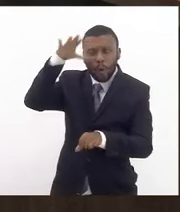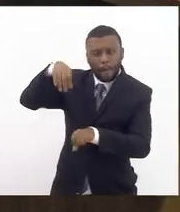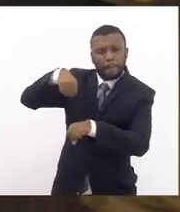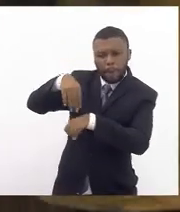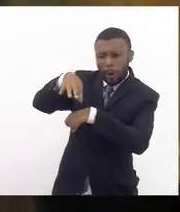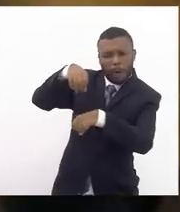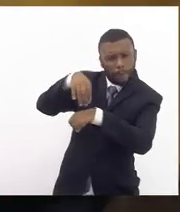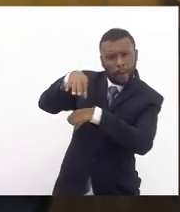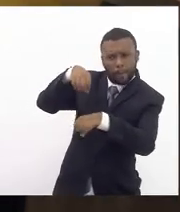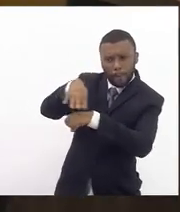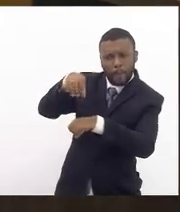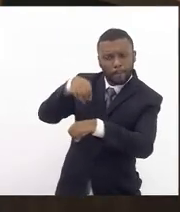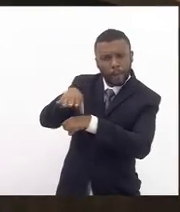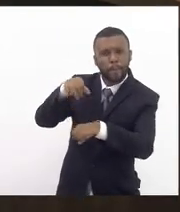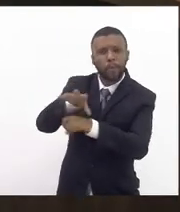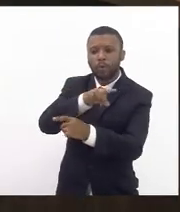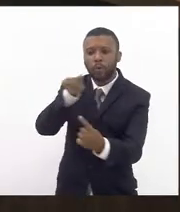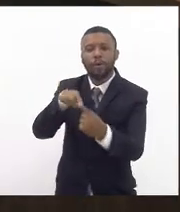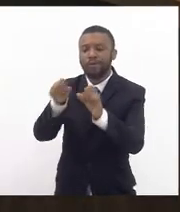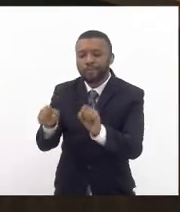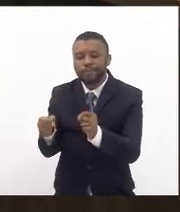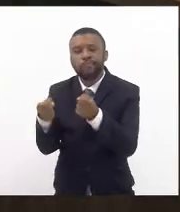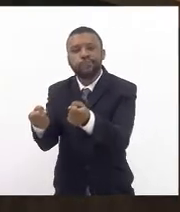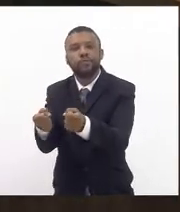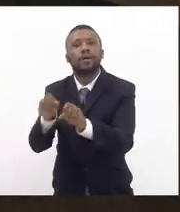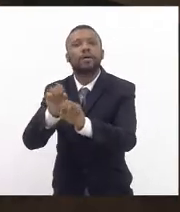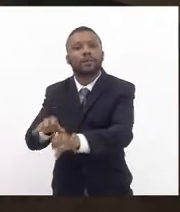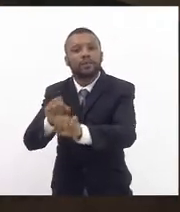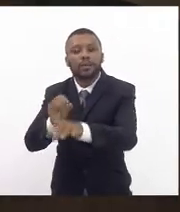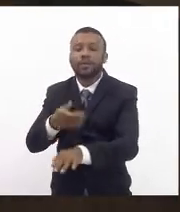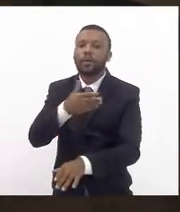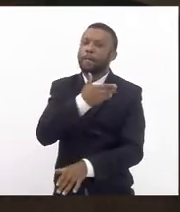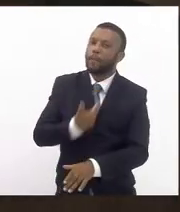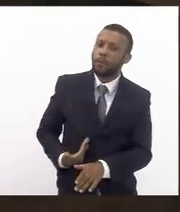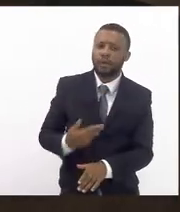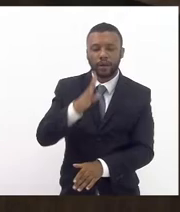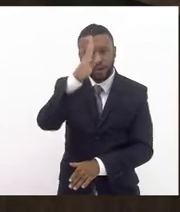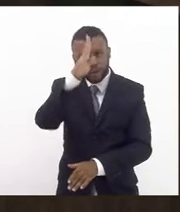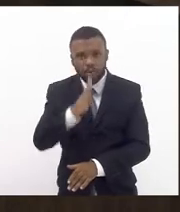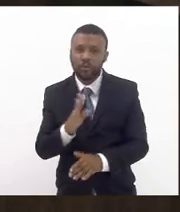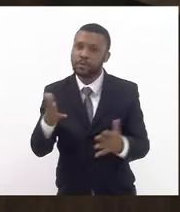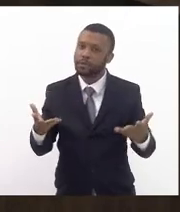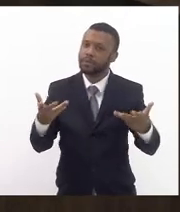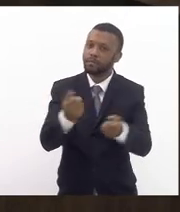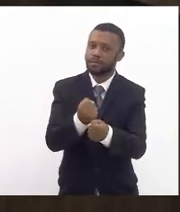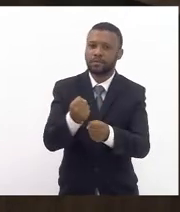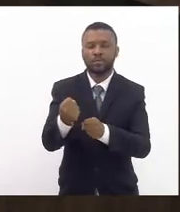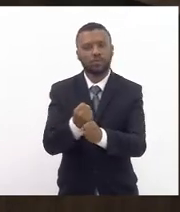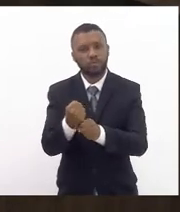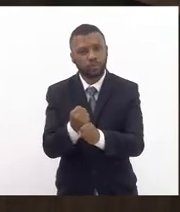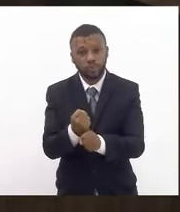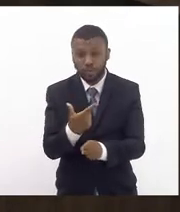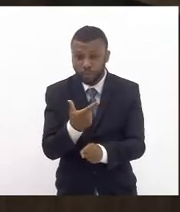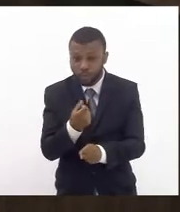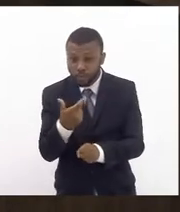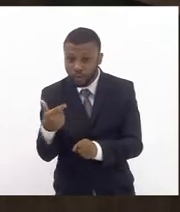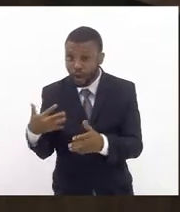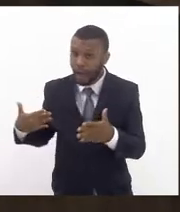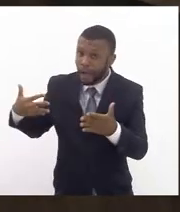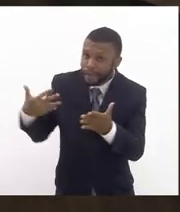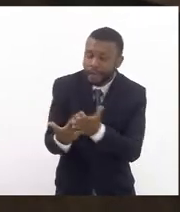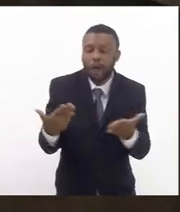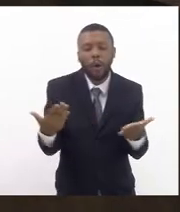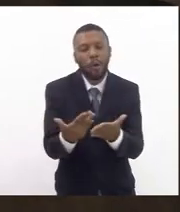do fortalecimento da educação pública gratuita e de qualidade. Então, desde 2021, Luanda